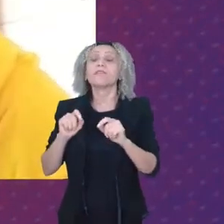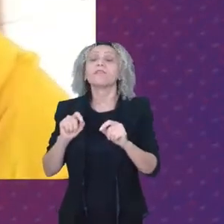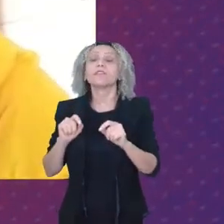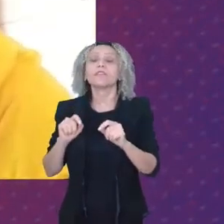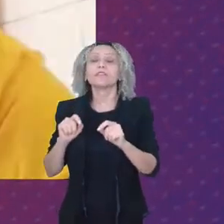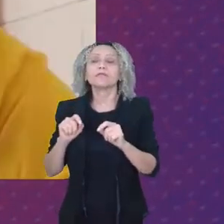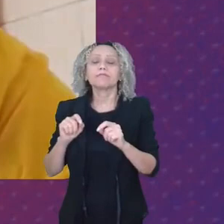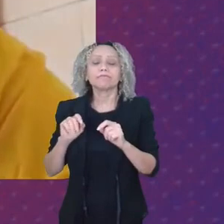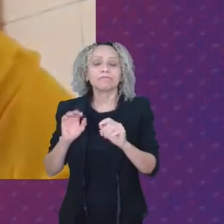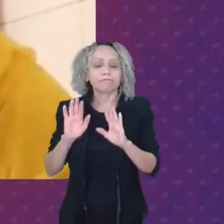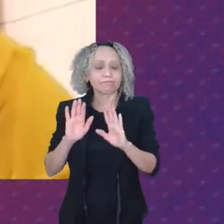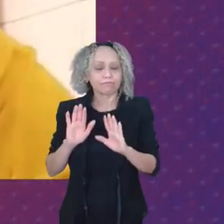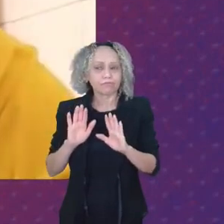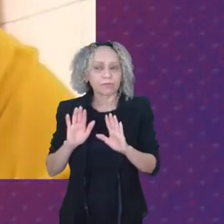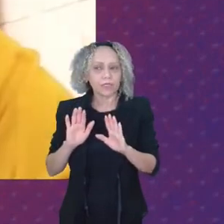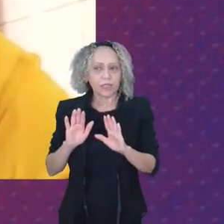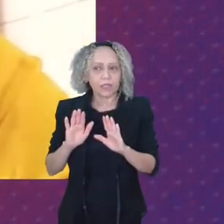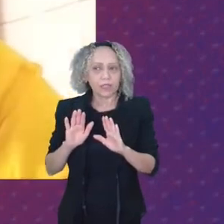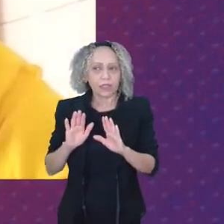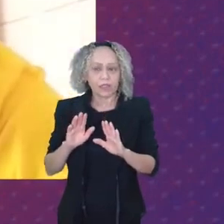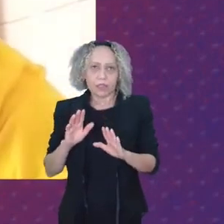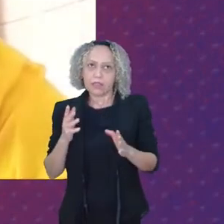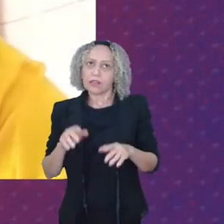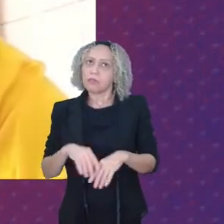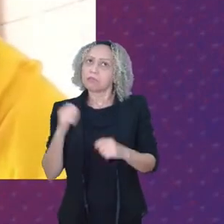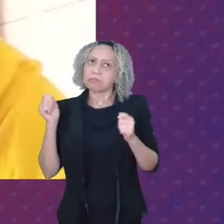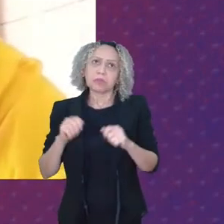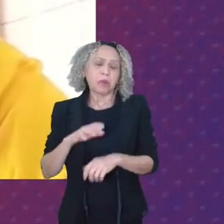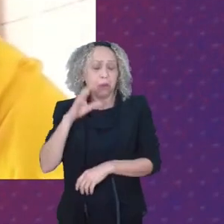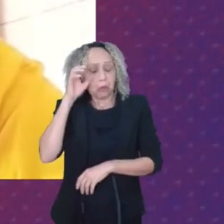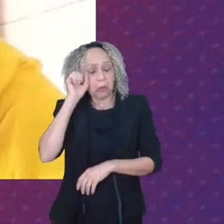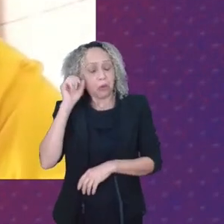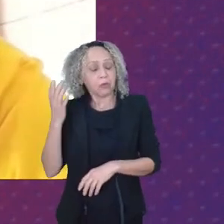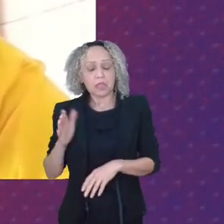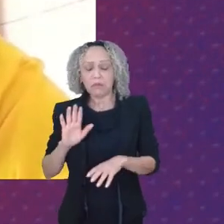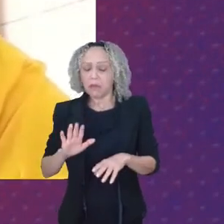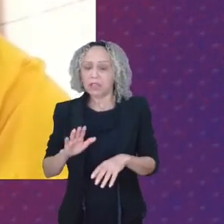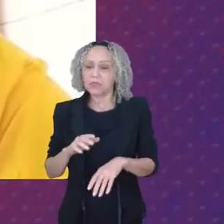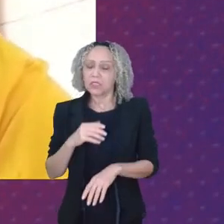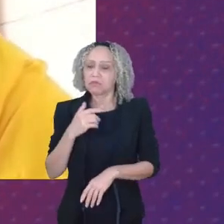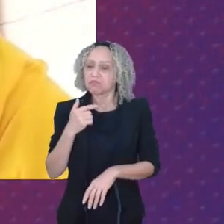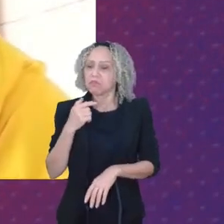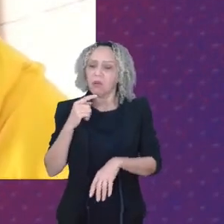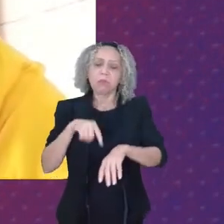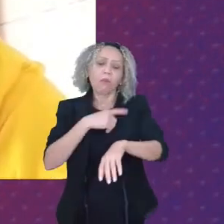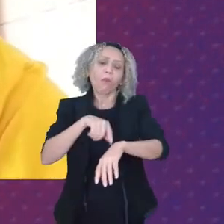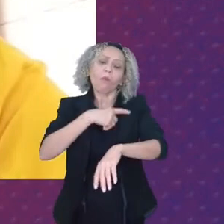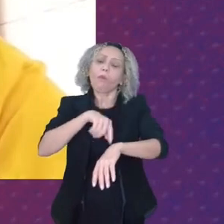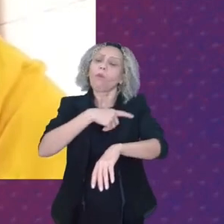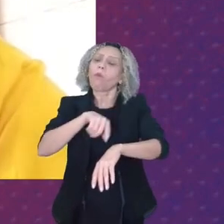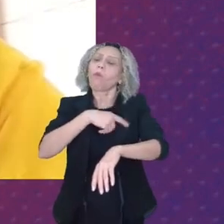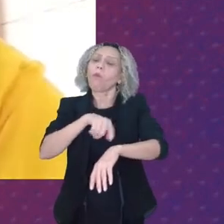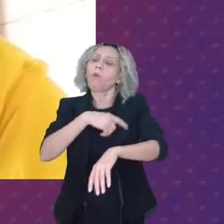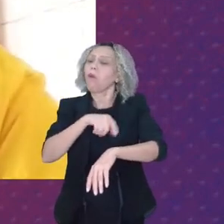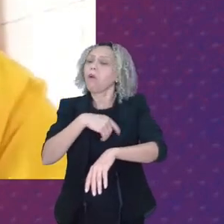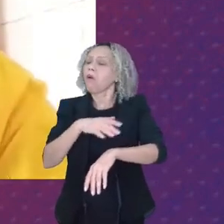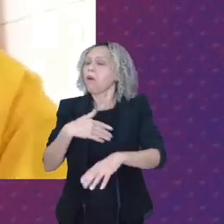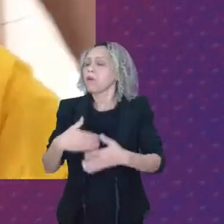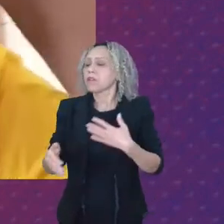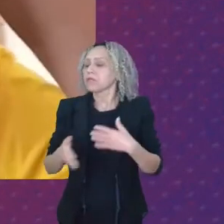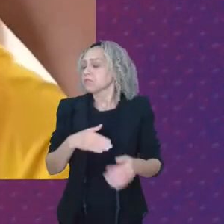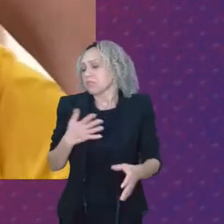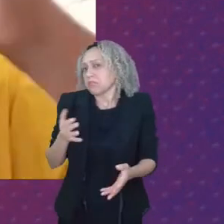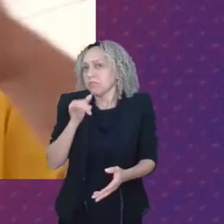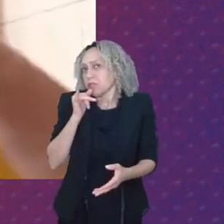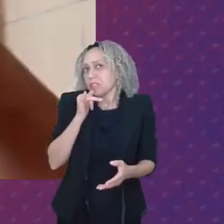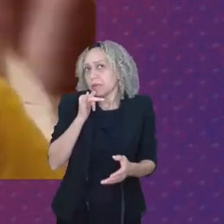contratação, não tinha uma jornada de trabalho, ele tinha aquela trabalhadora doméstica à disposição, mas eles não pagavam por isso, né,